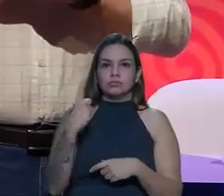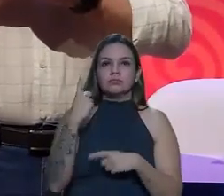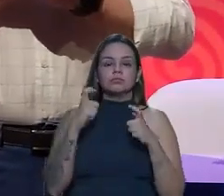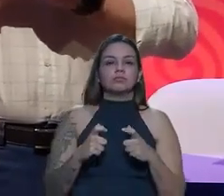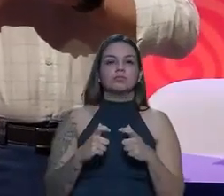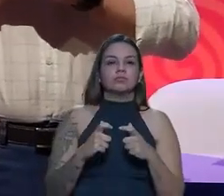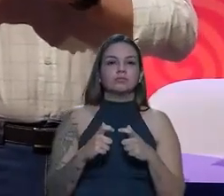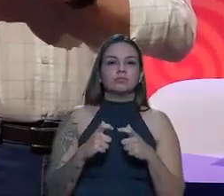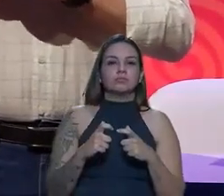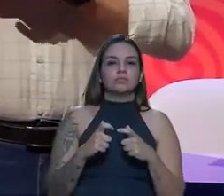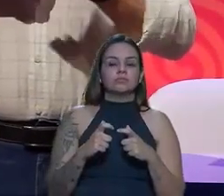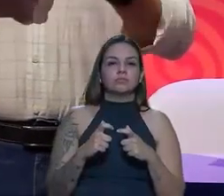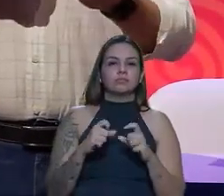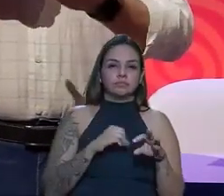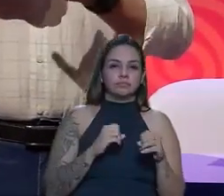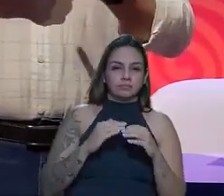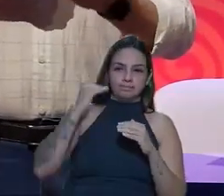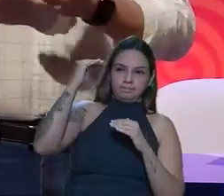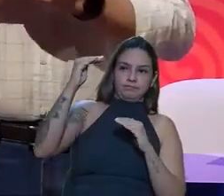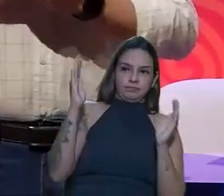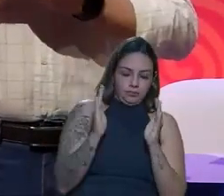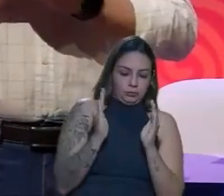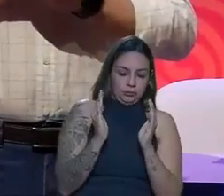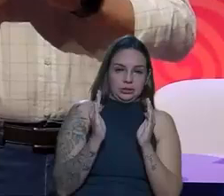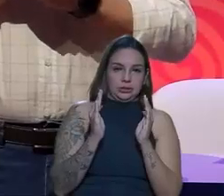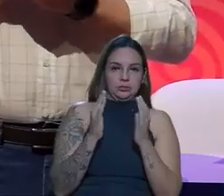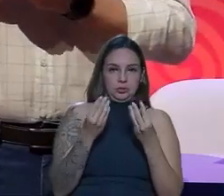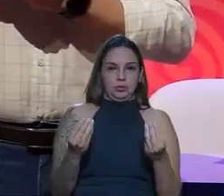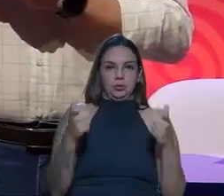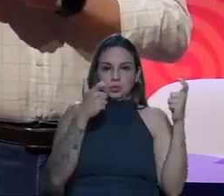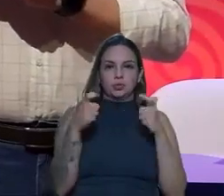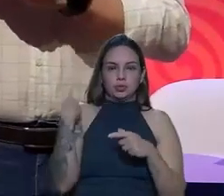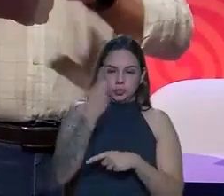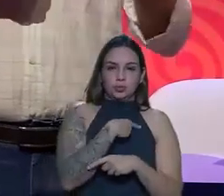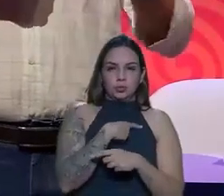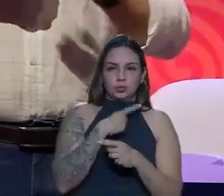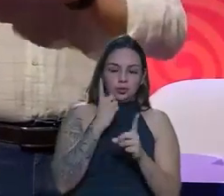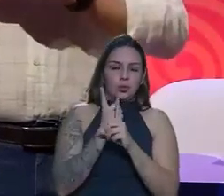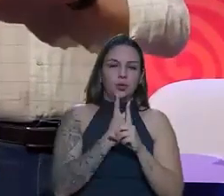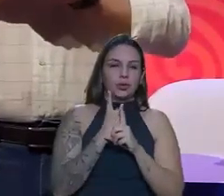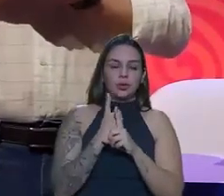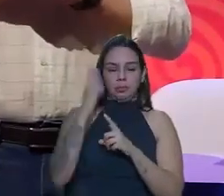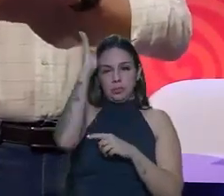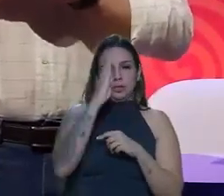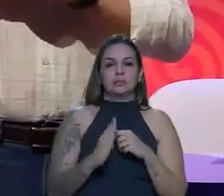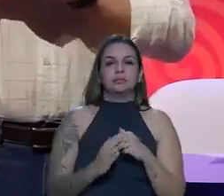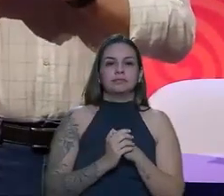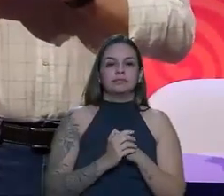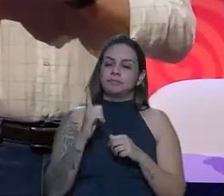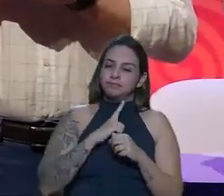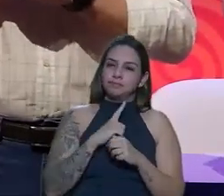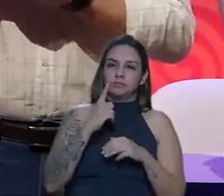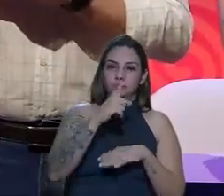uma instituição de ensino superior pequena em relação a muitas instituições que a gente encontra a nível de Brasil, mas